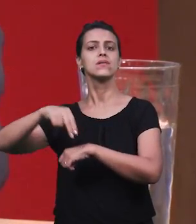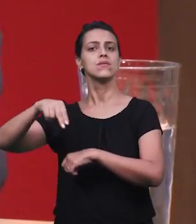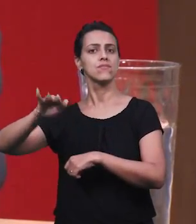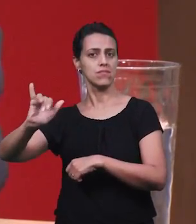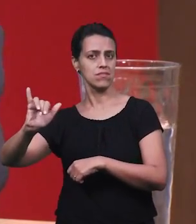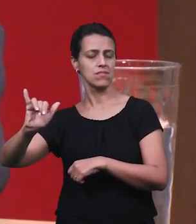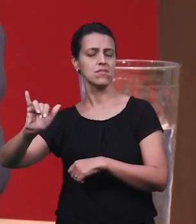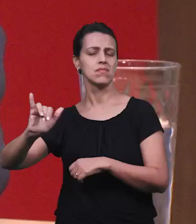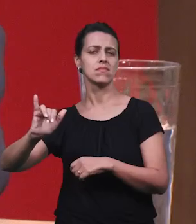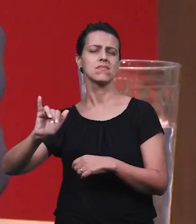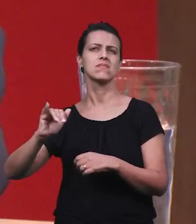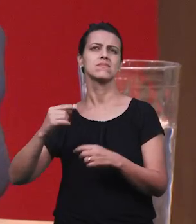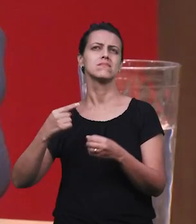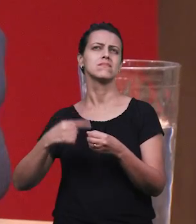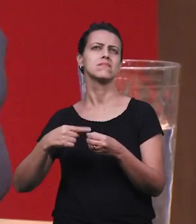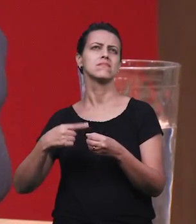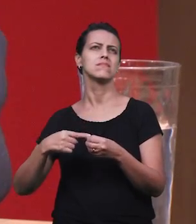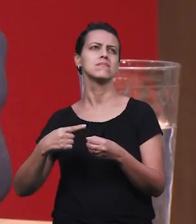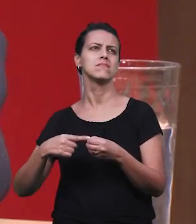chamada...